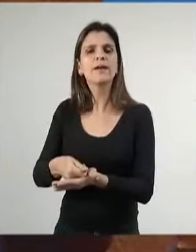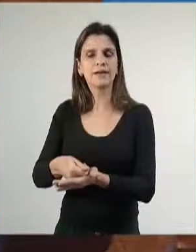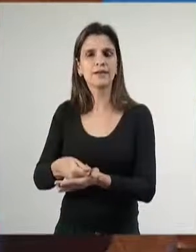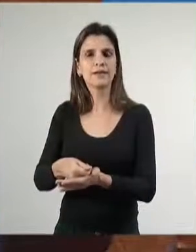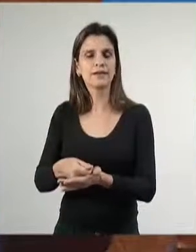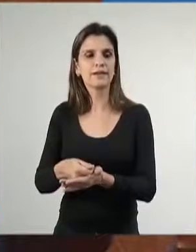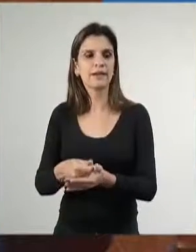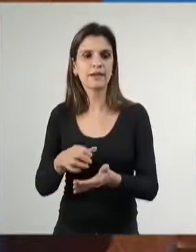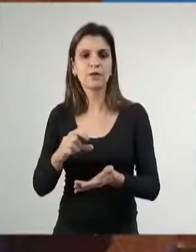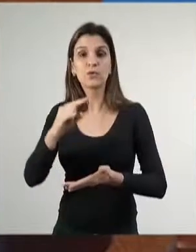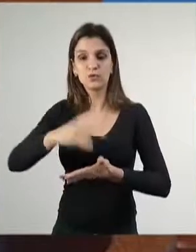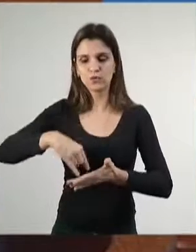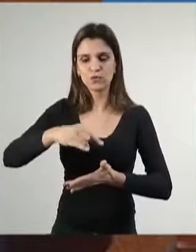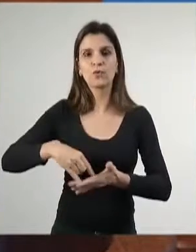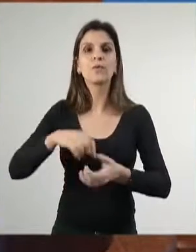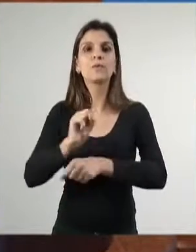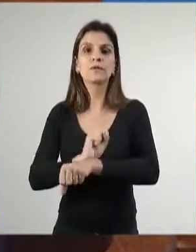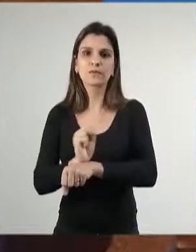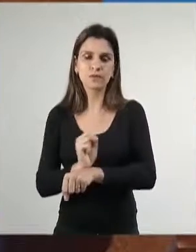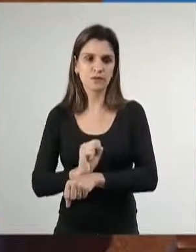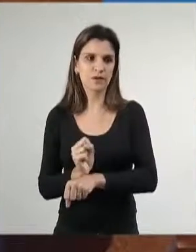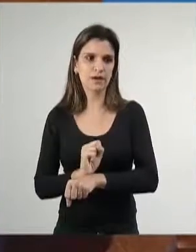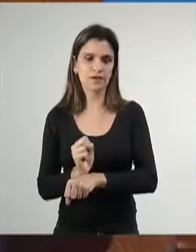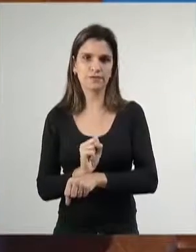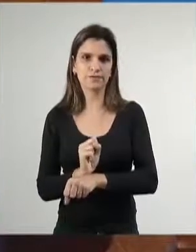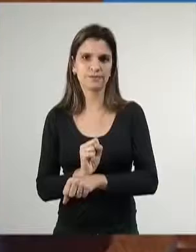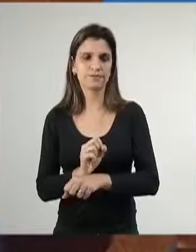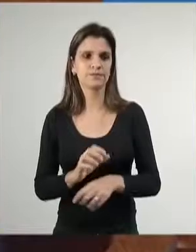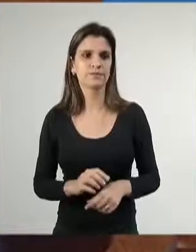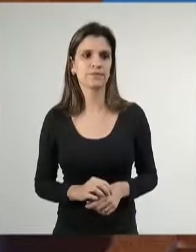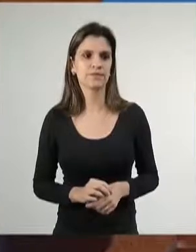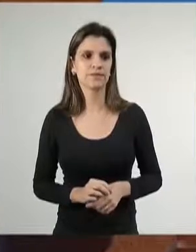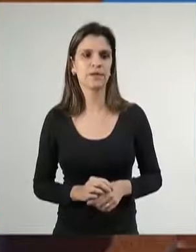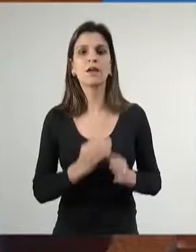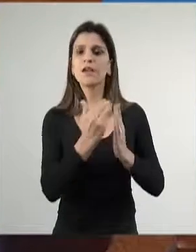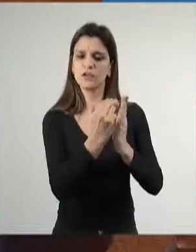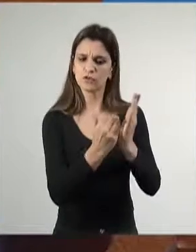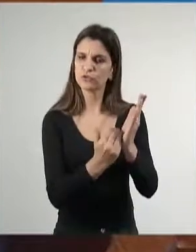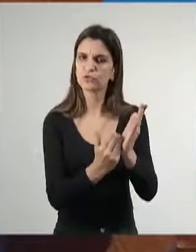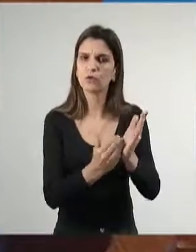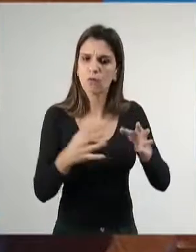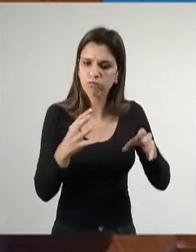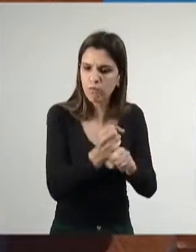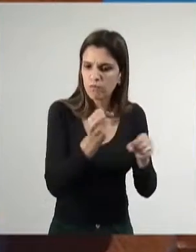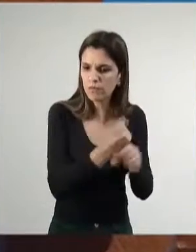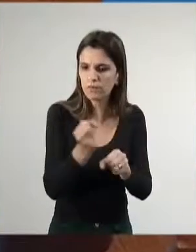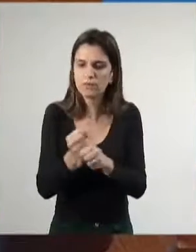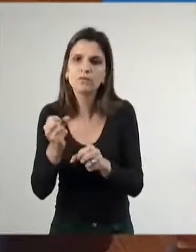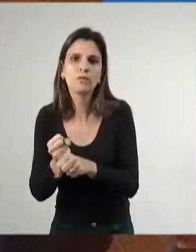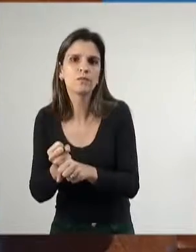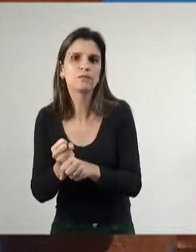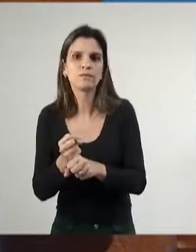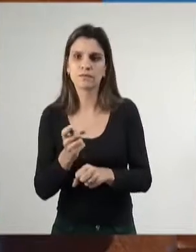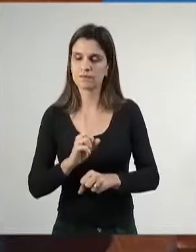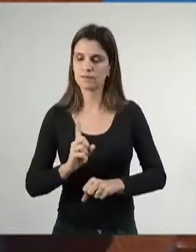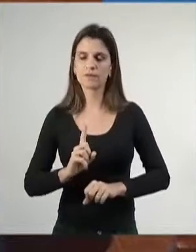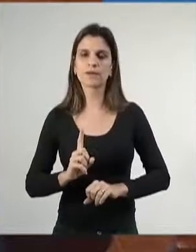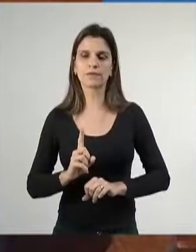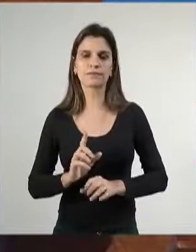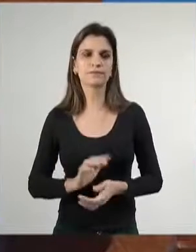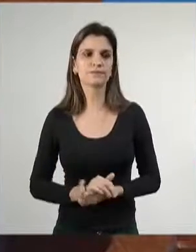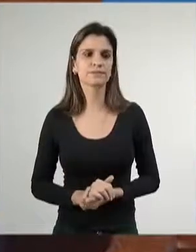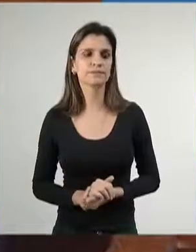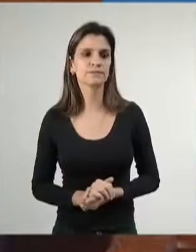o benefício de que trata esta lei não é cumulativo com eventual desconto concedido em razão do pagamento do imposto à